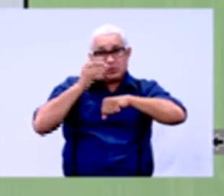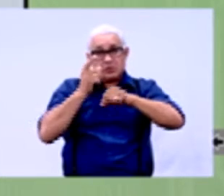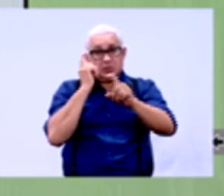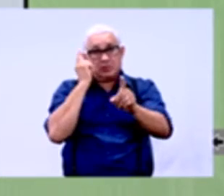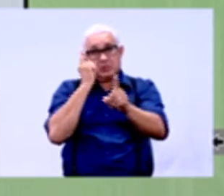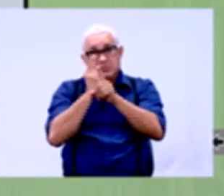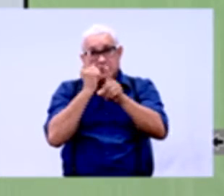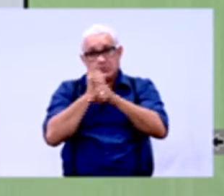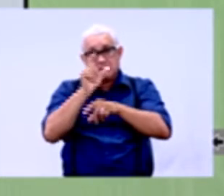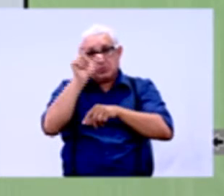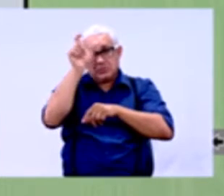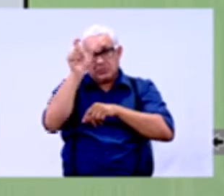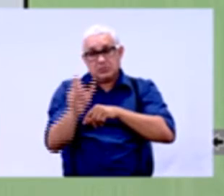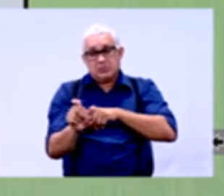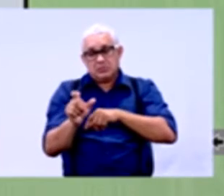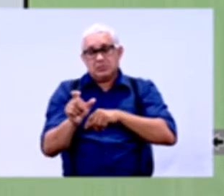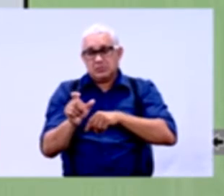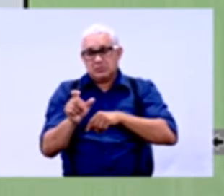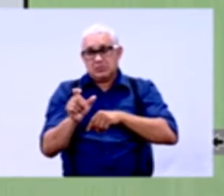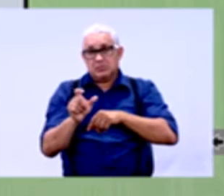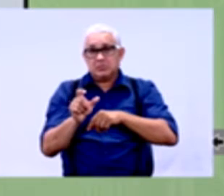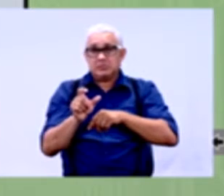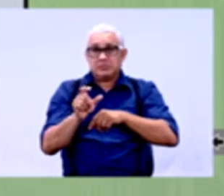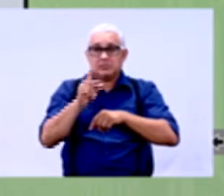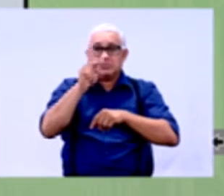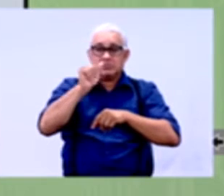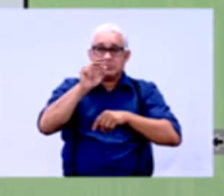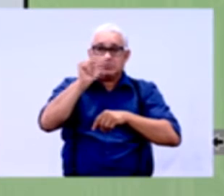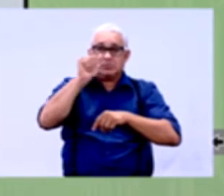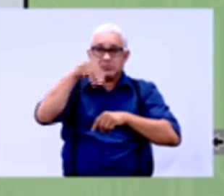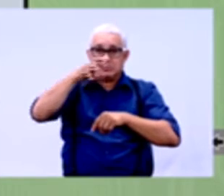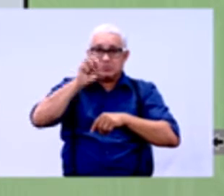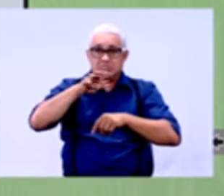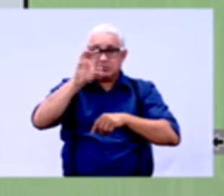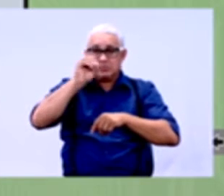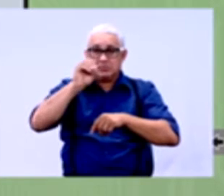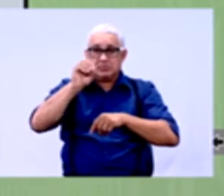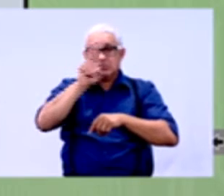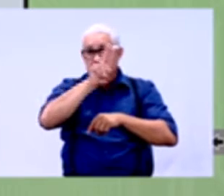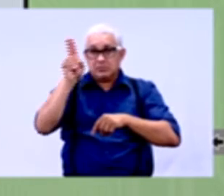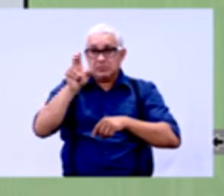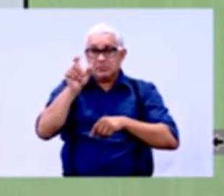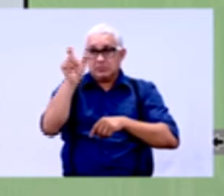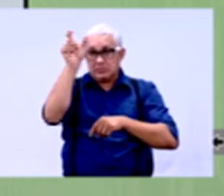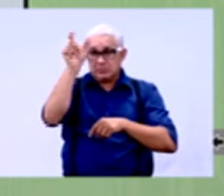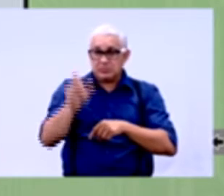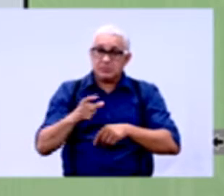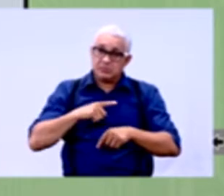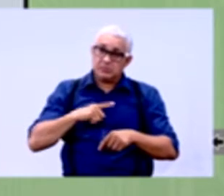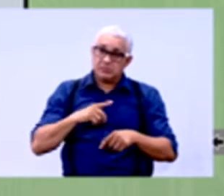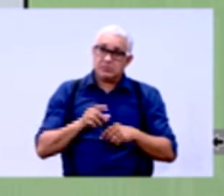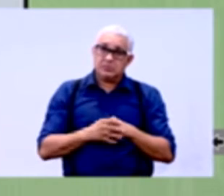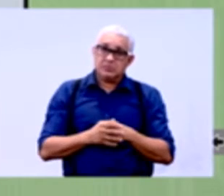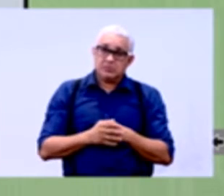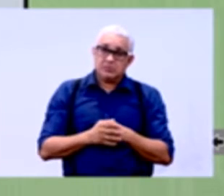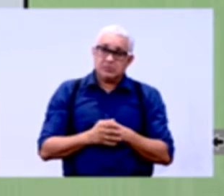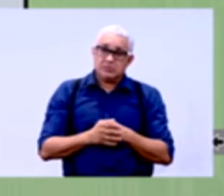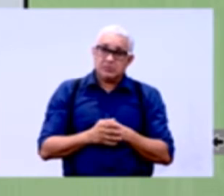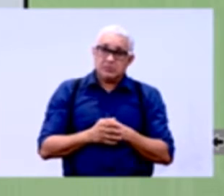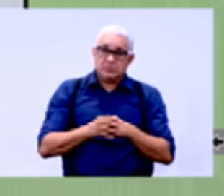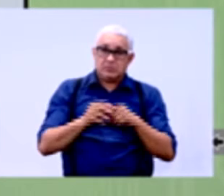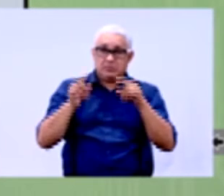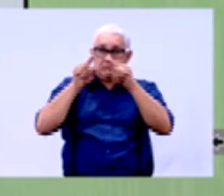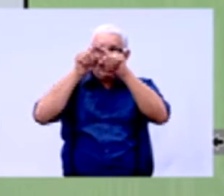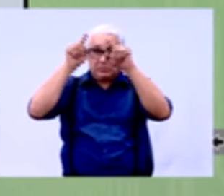cliente, passando como parâmetro o nome do cliente. Então nós temos aqui, o